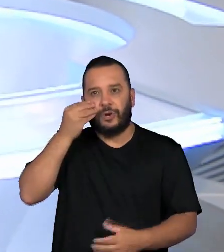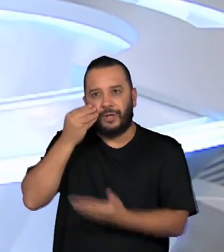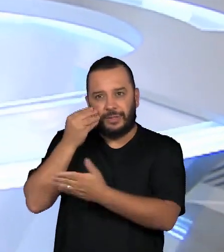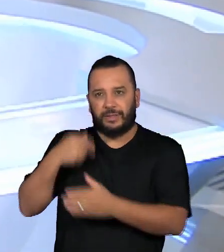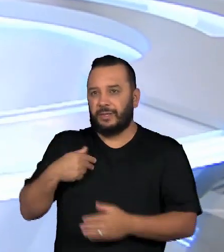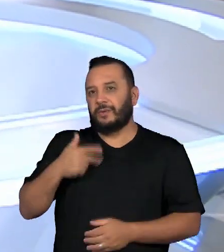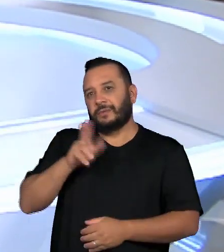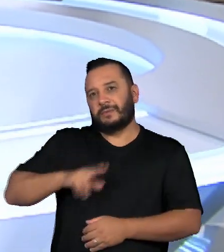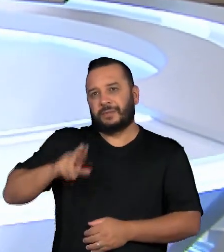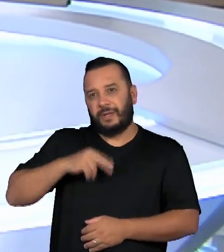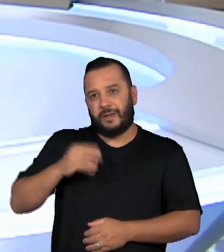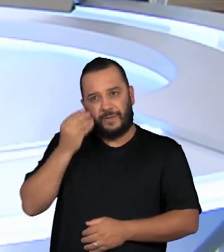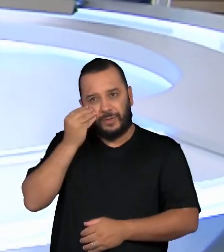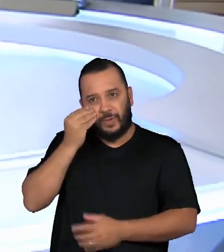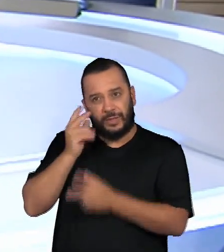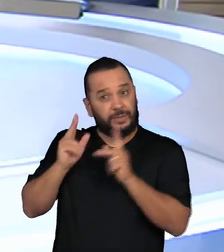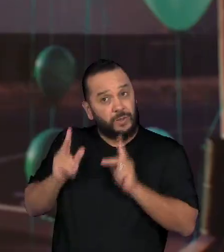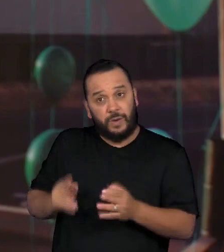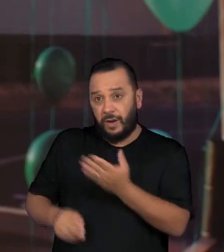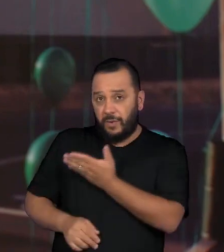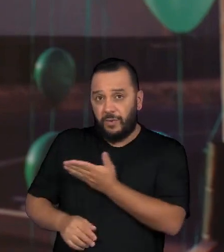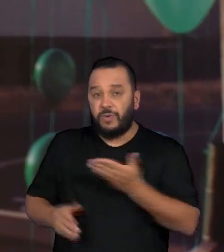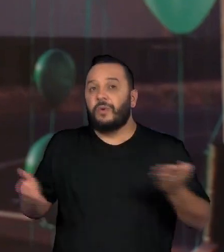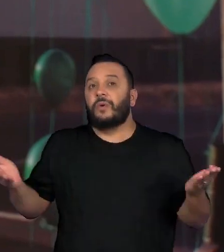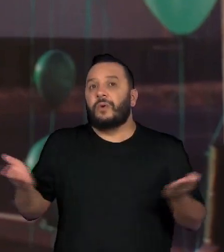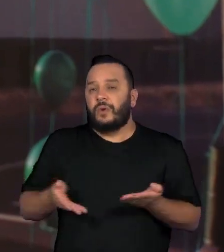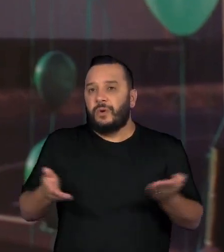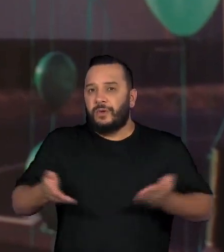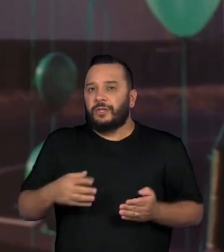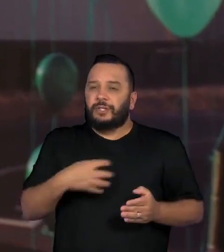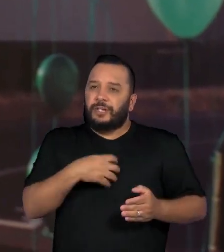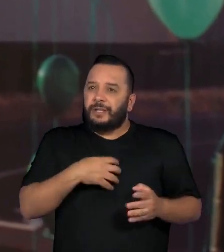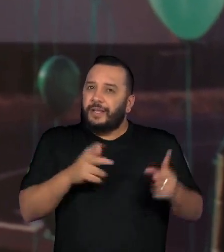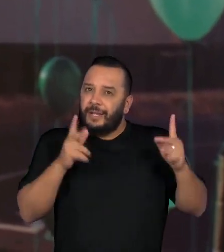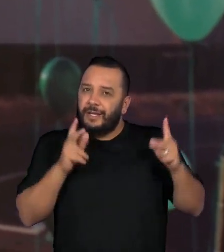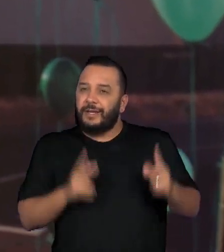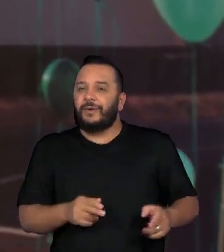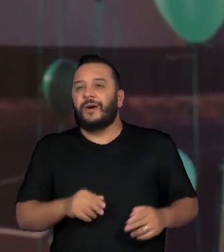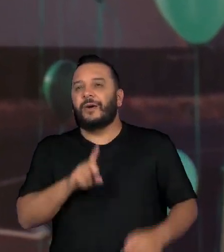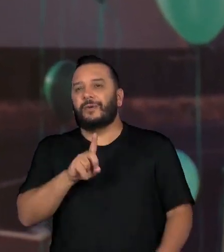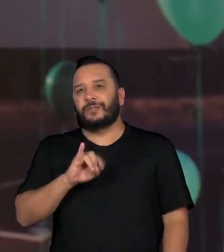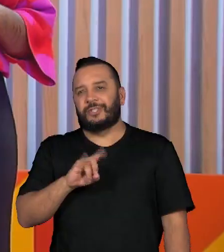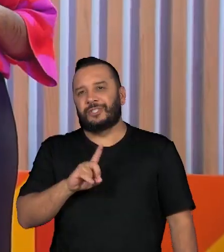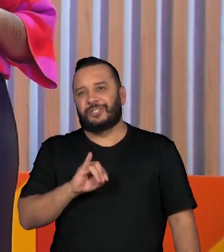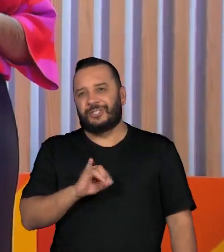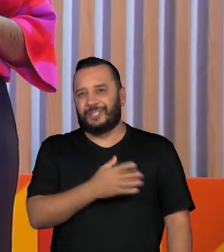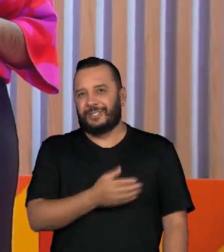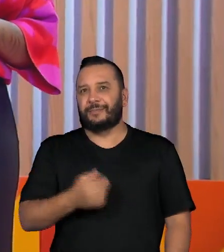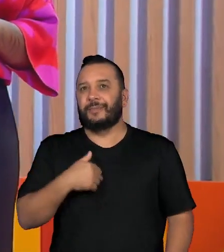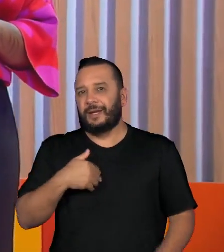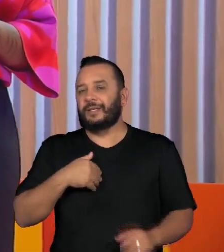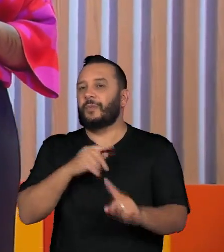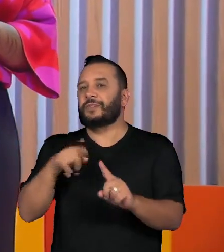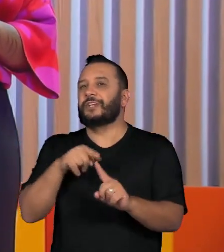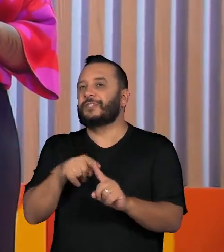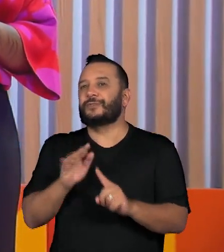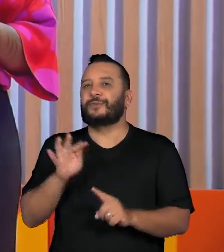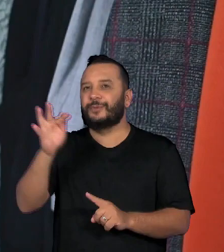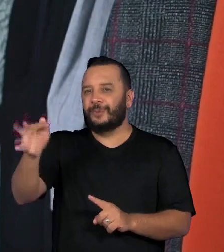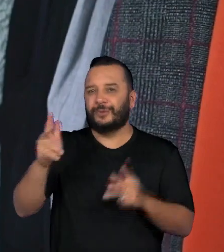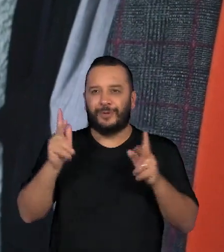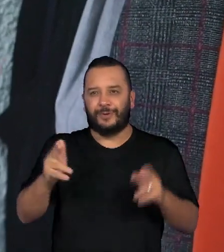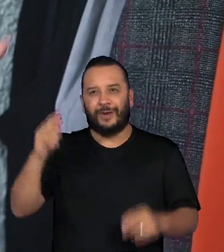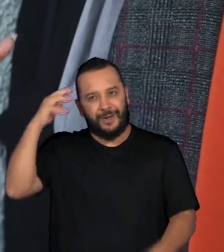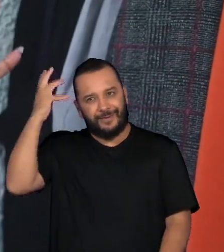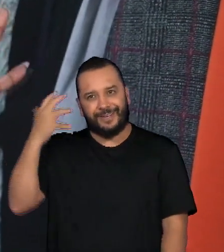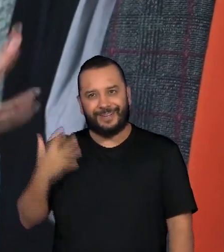usava. Acho que hoje eu tô mais no guarda-roupa da Didi, mas a minha meta é a Cris. É chegar nessa